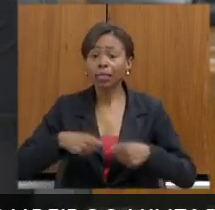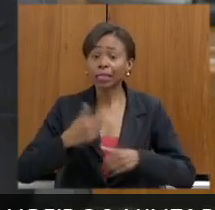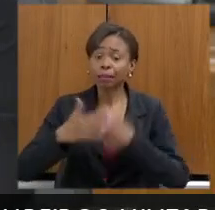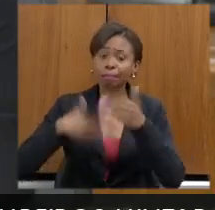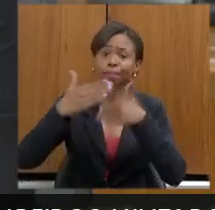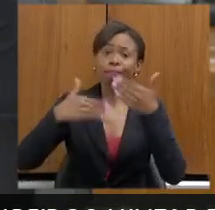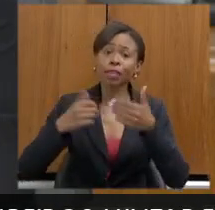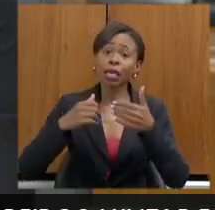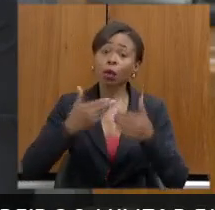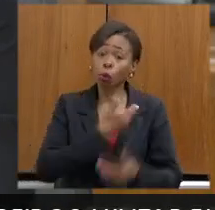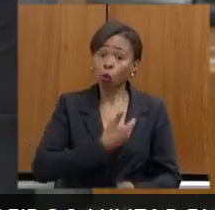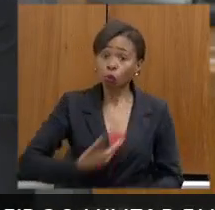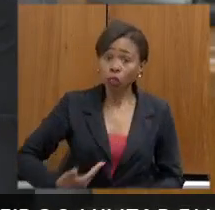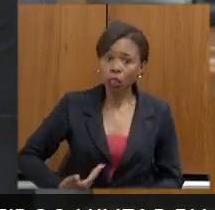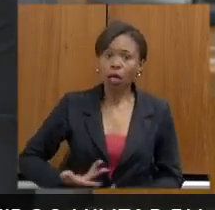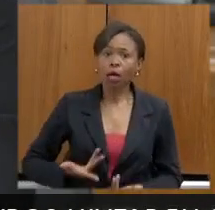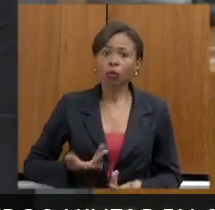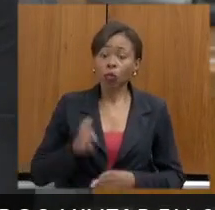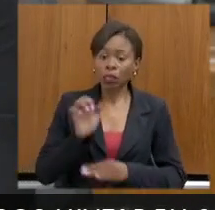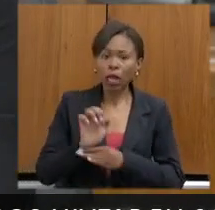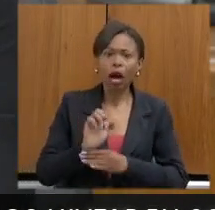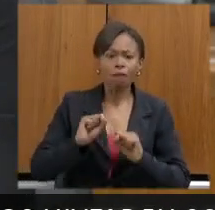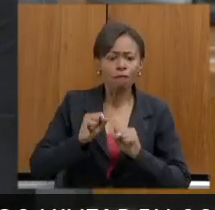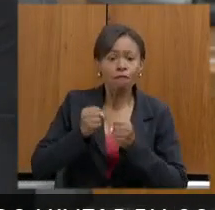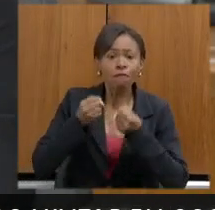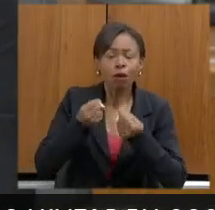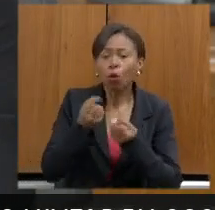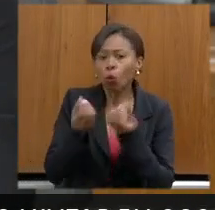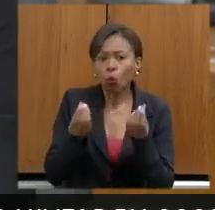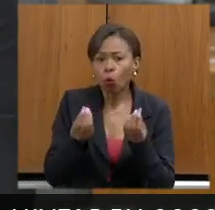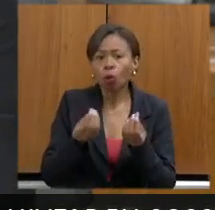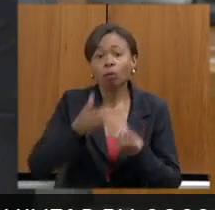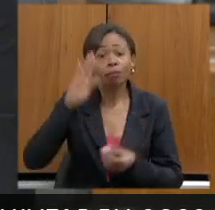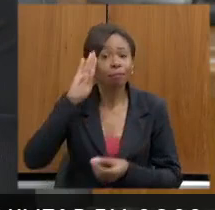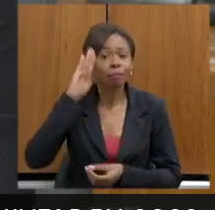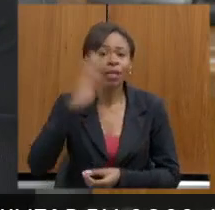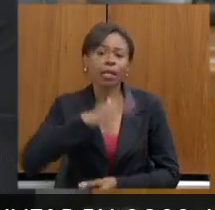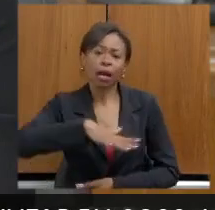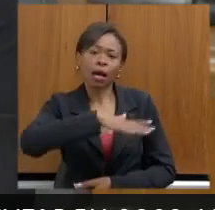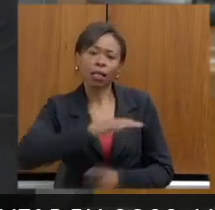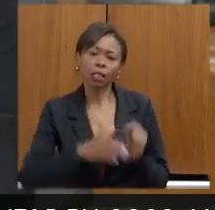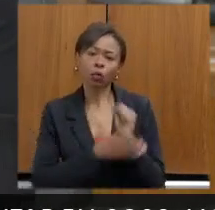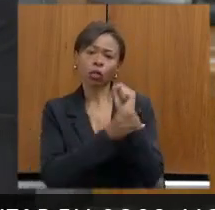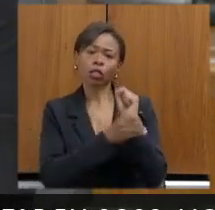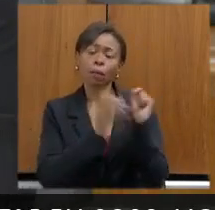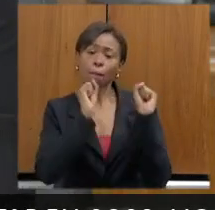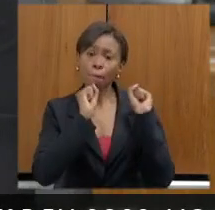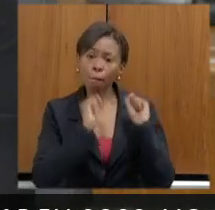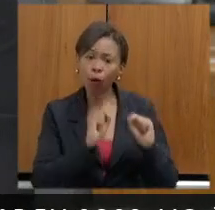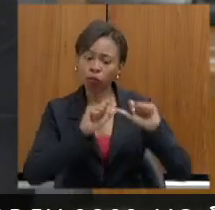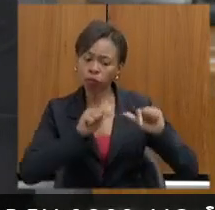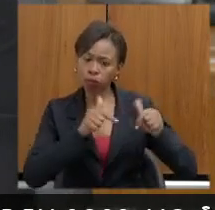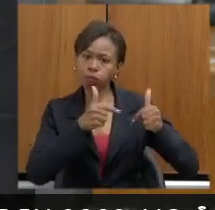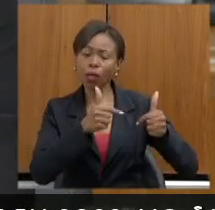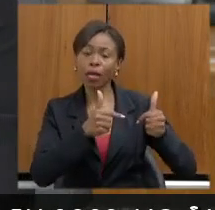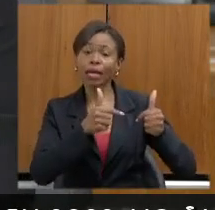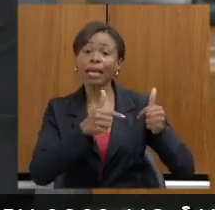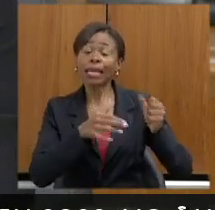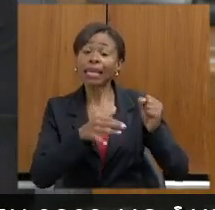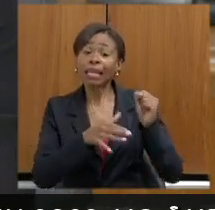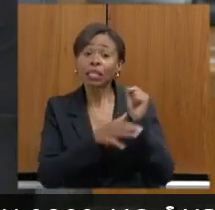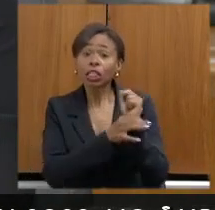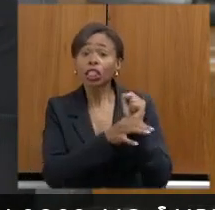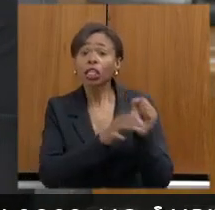É principalmente fazer com que a segurança haja e consiga é garantir os direitos